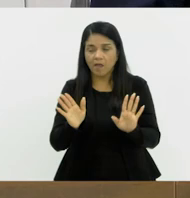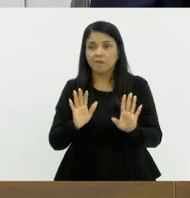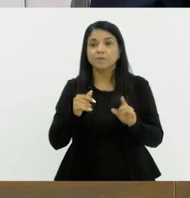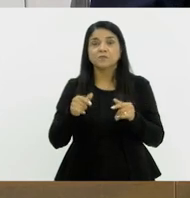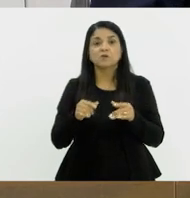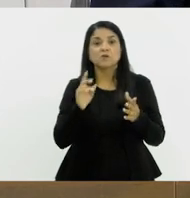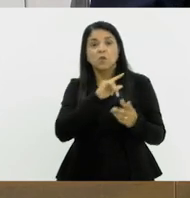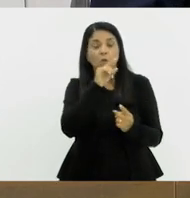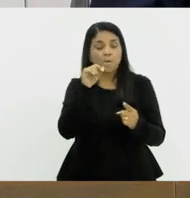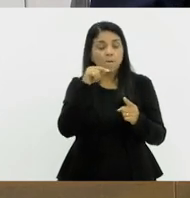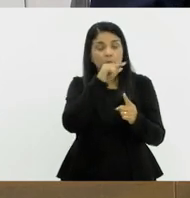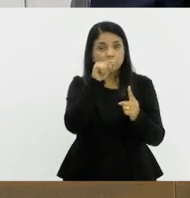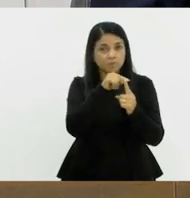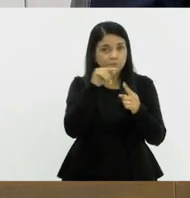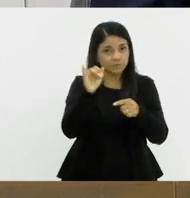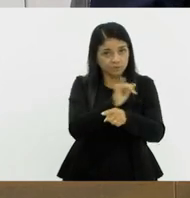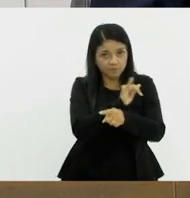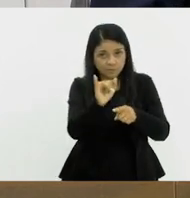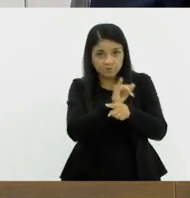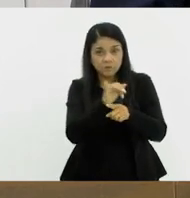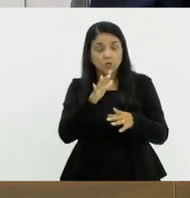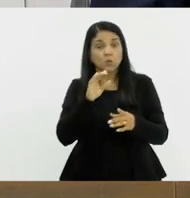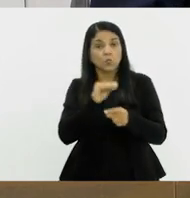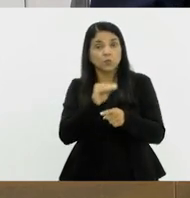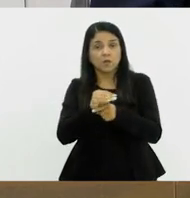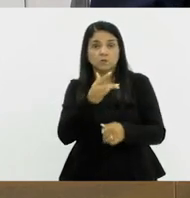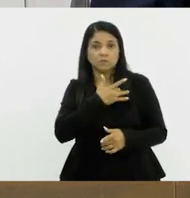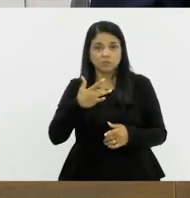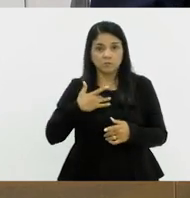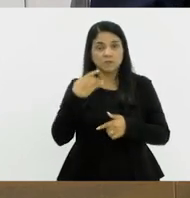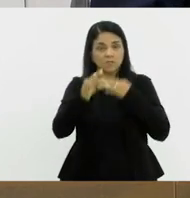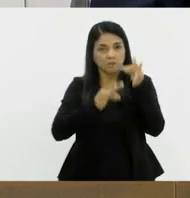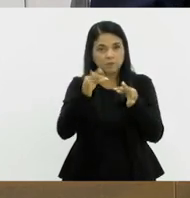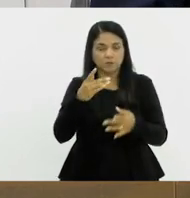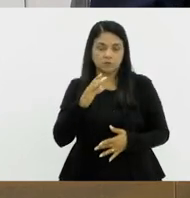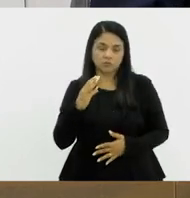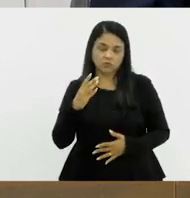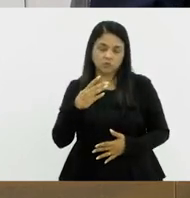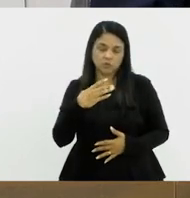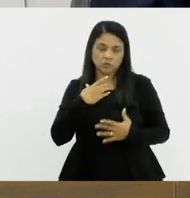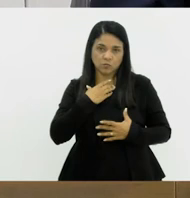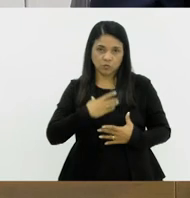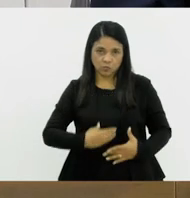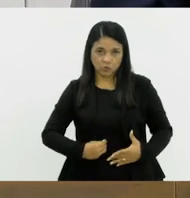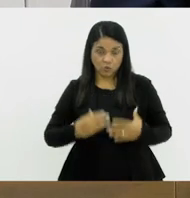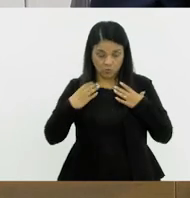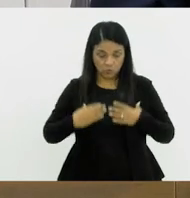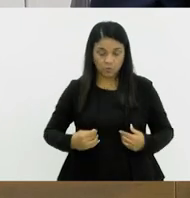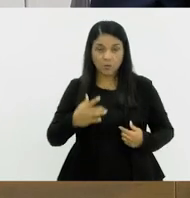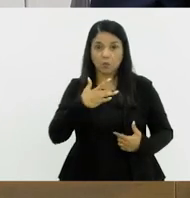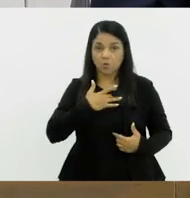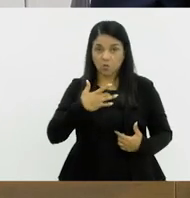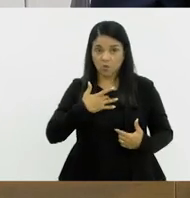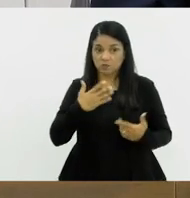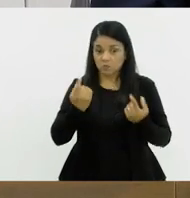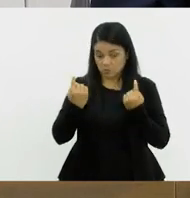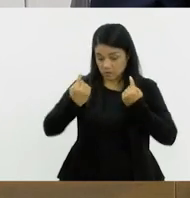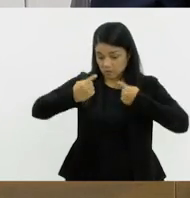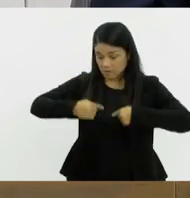estratégico na oferta de cuidados de saúde, particularmente no tratamento da tuberculose em ambiente carcerário. O desafio ora apresentado